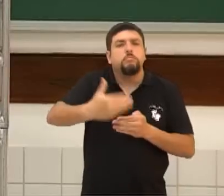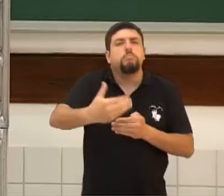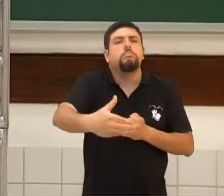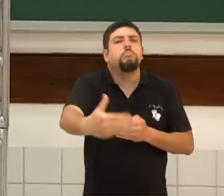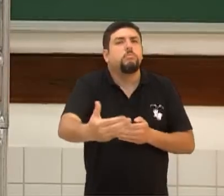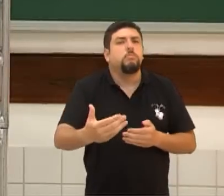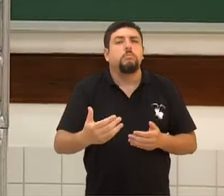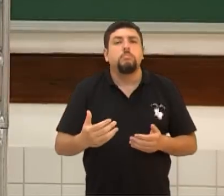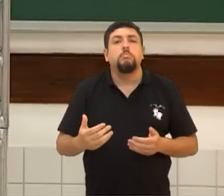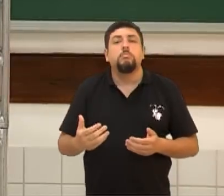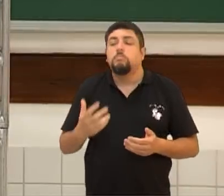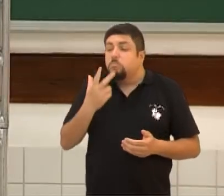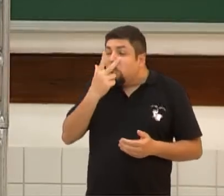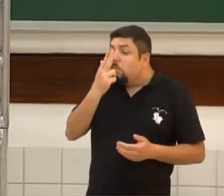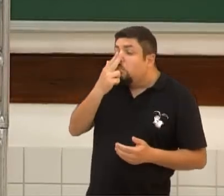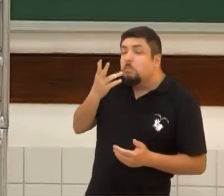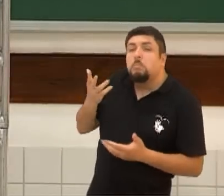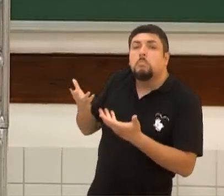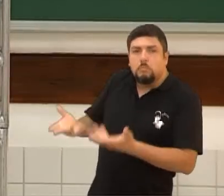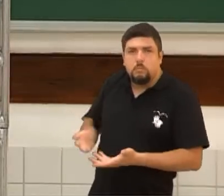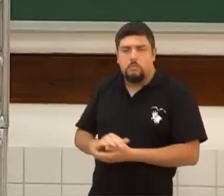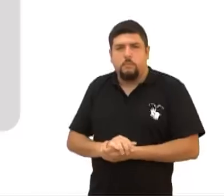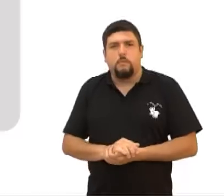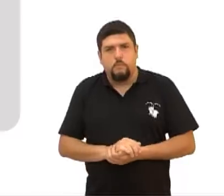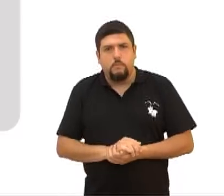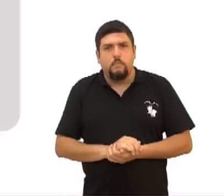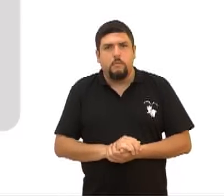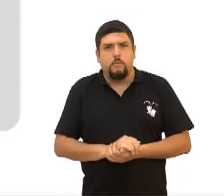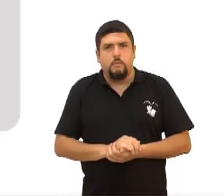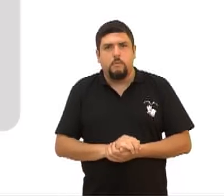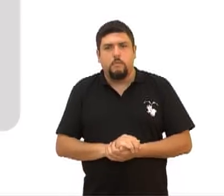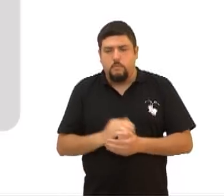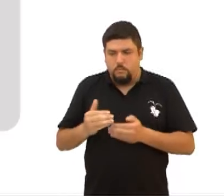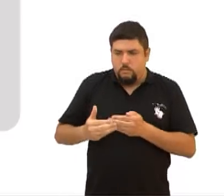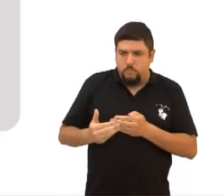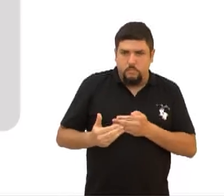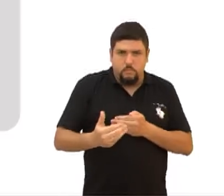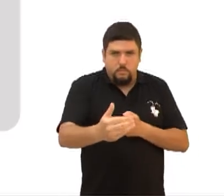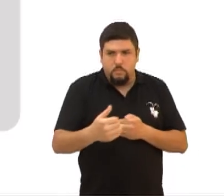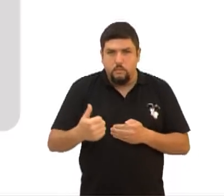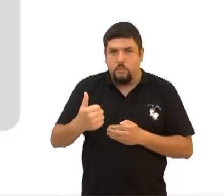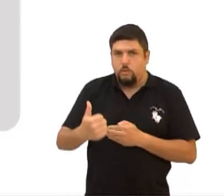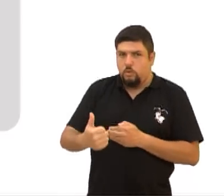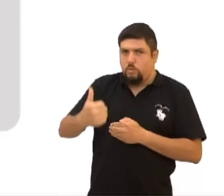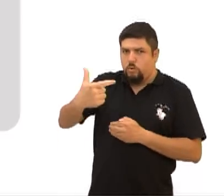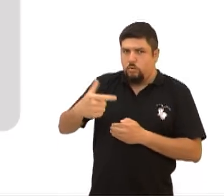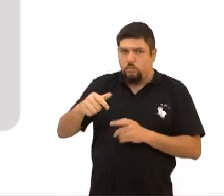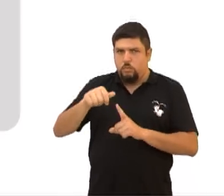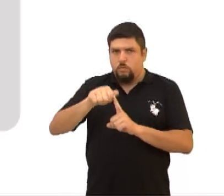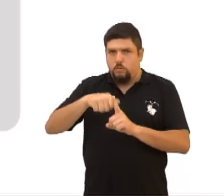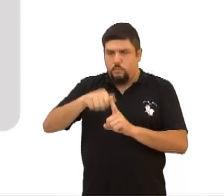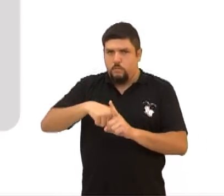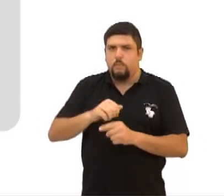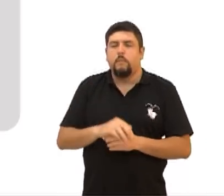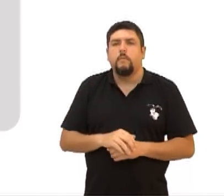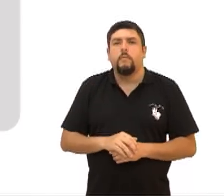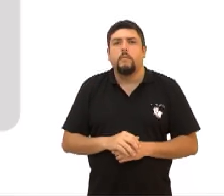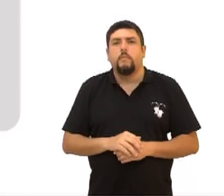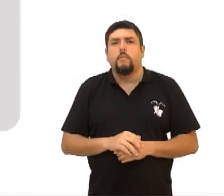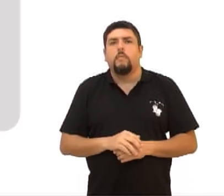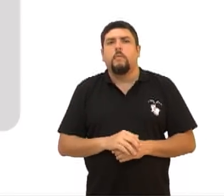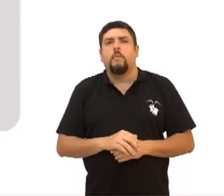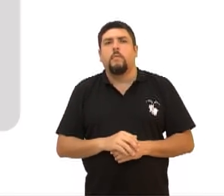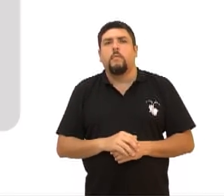entrevistado respondeu, certo? Nos próximos 12 meses, acompanhe aqui comigo, cerca de